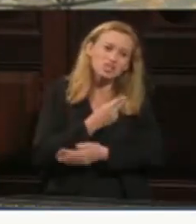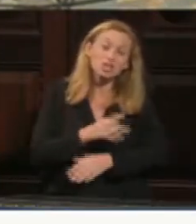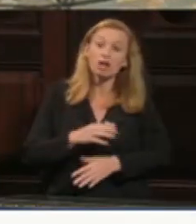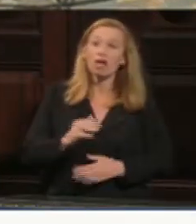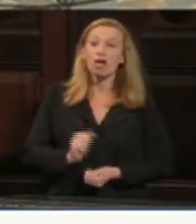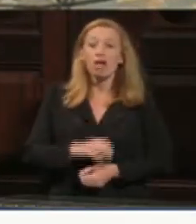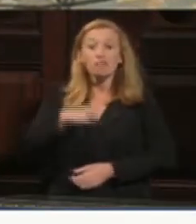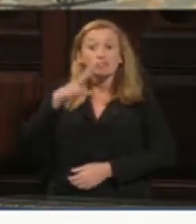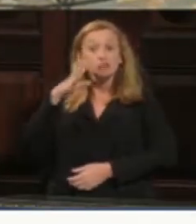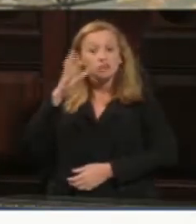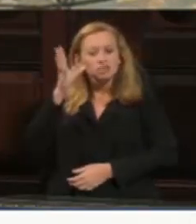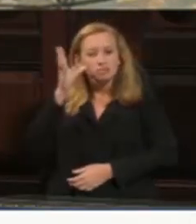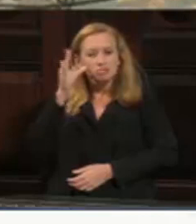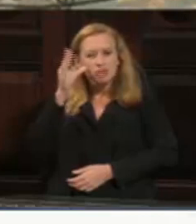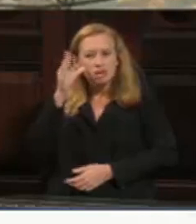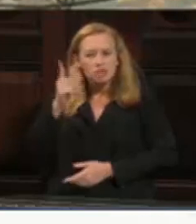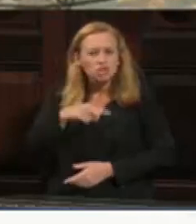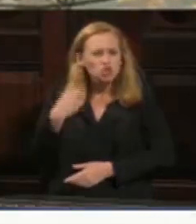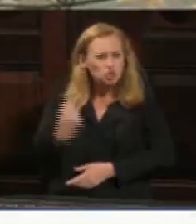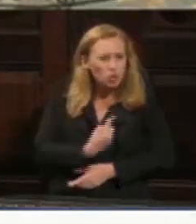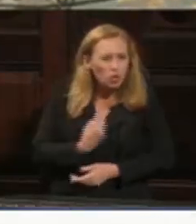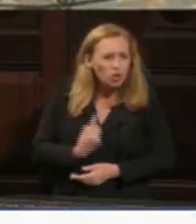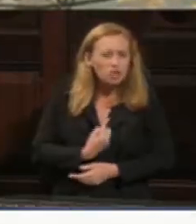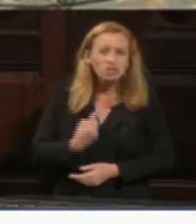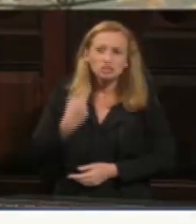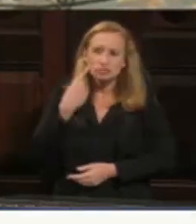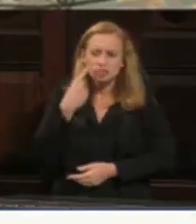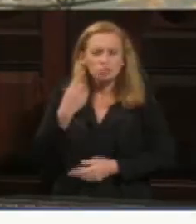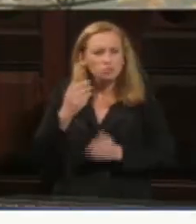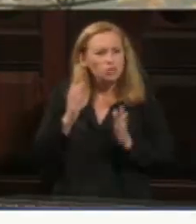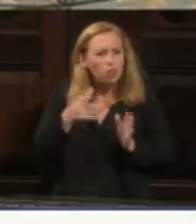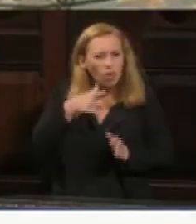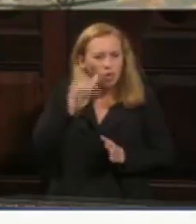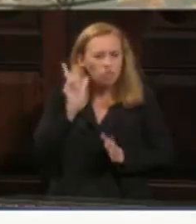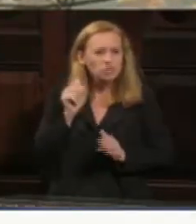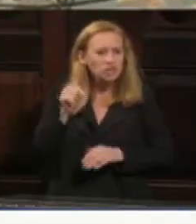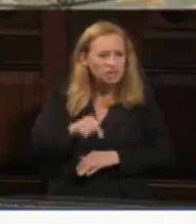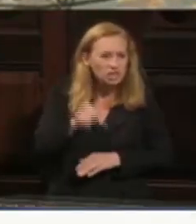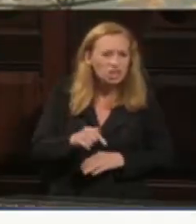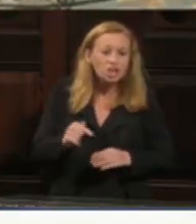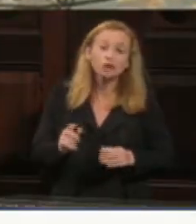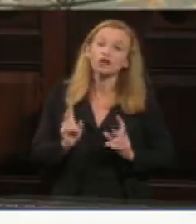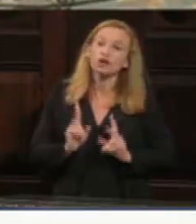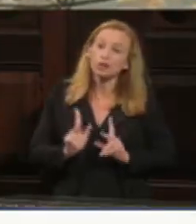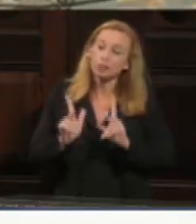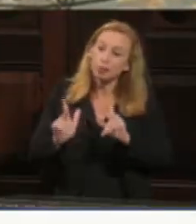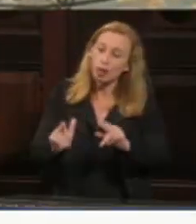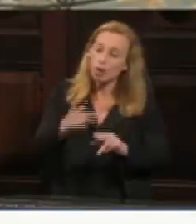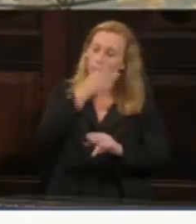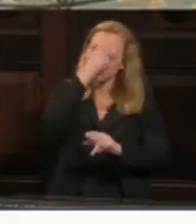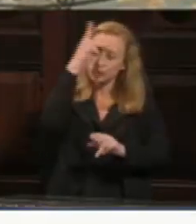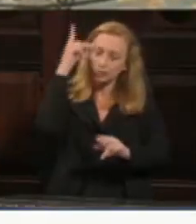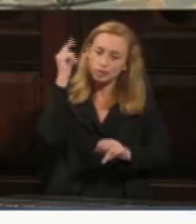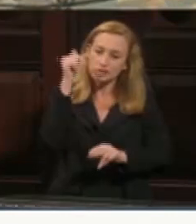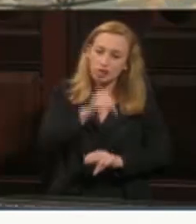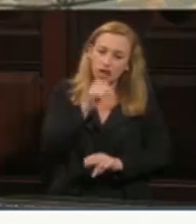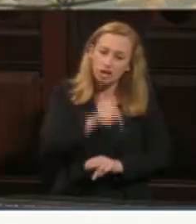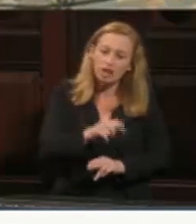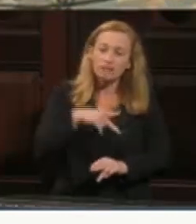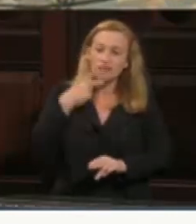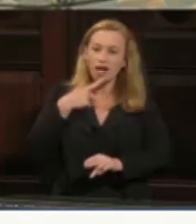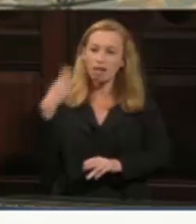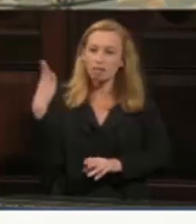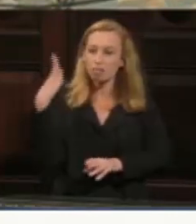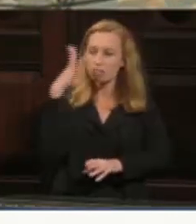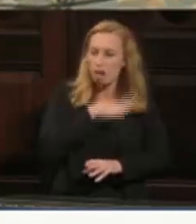impressionante, e a gente teve aqui ontem uma demonstração disso, como os mesmos grupos de esquerda, essa mesma turma, gosta o tempo inteiro de